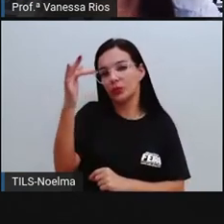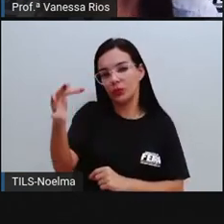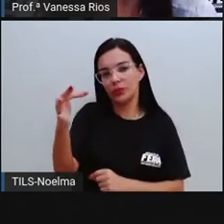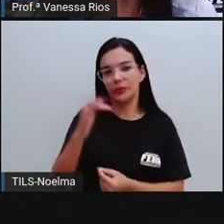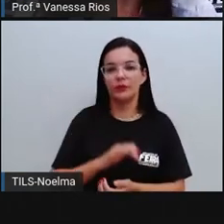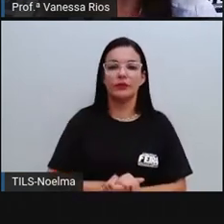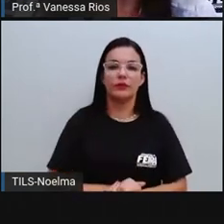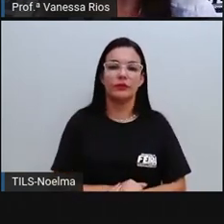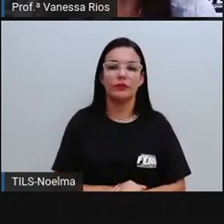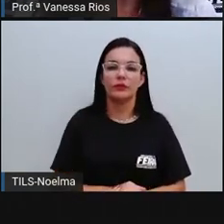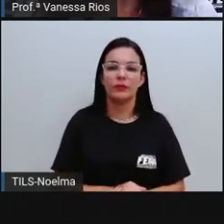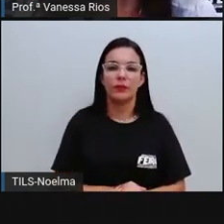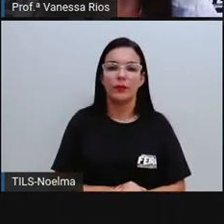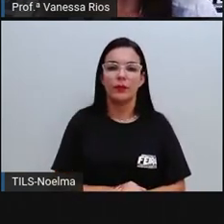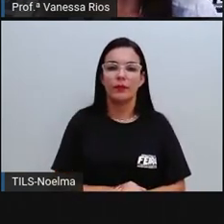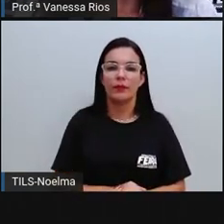futuro.